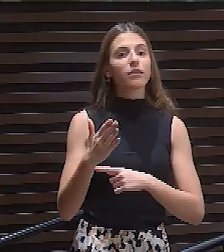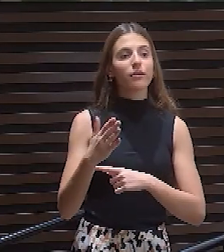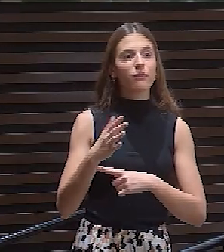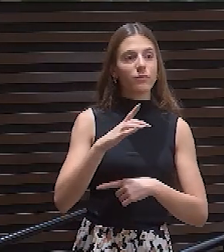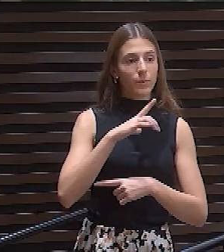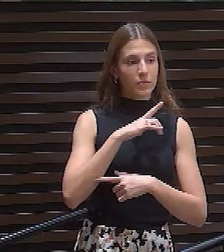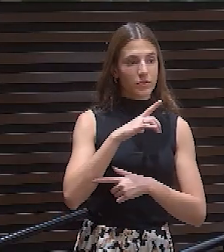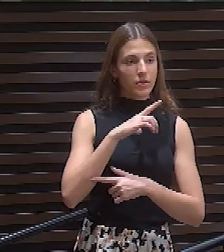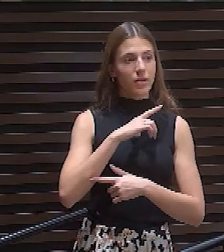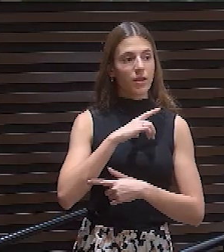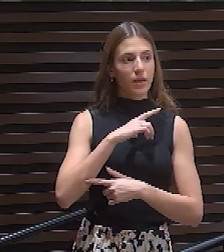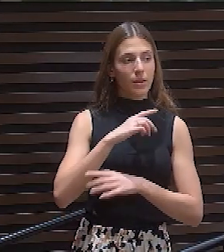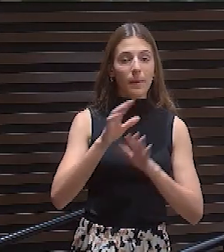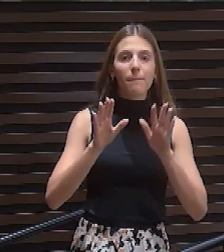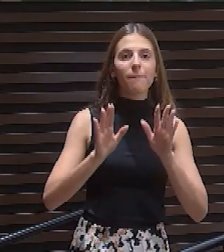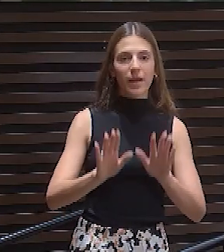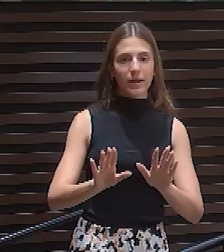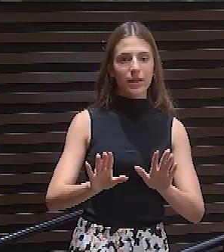paralisia do povo de Israel.